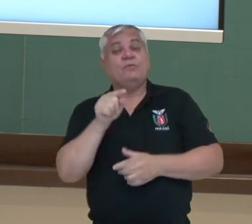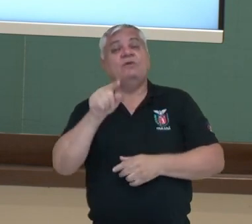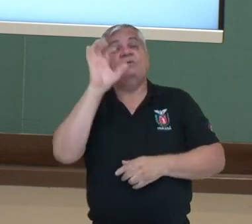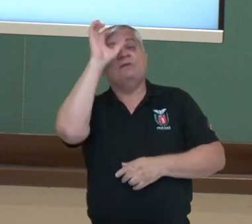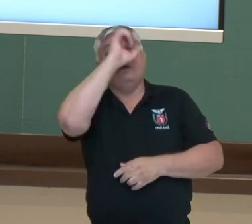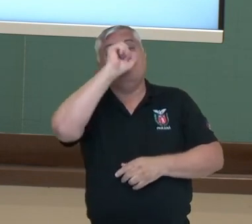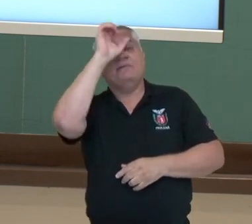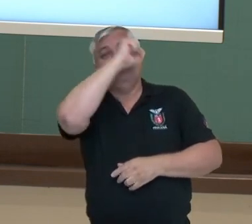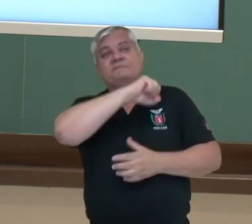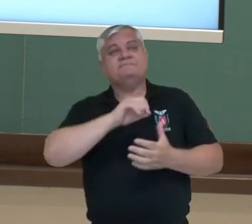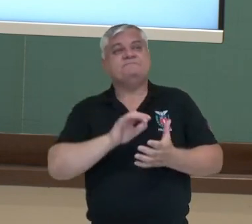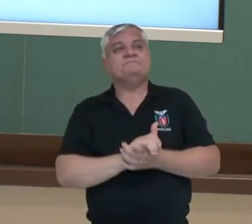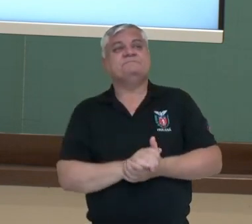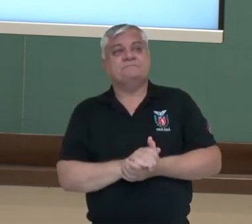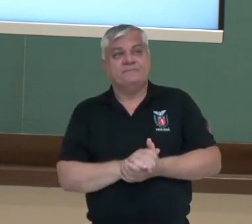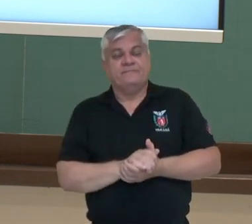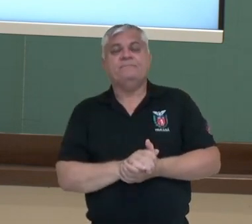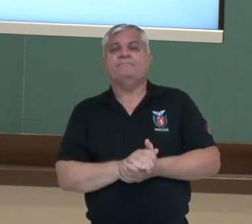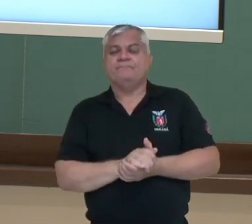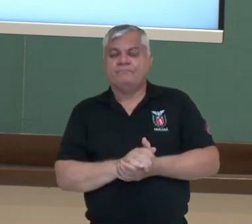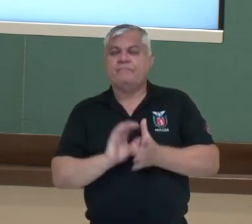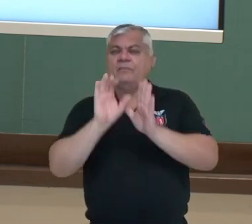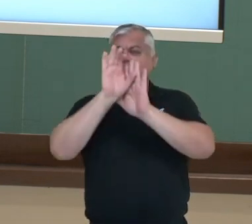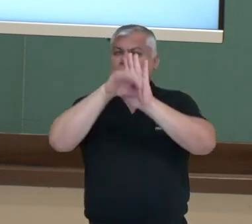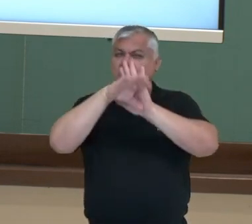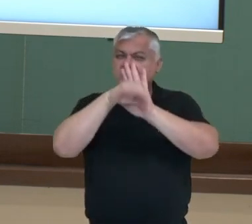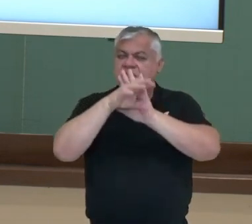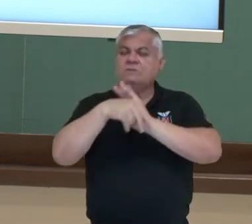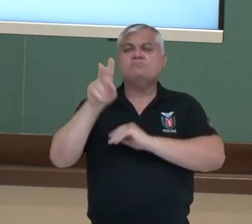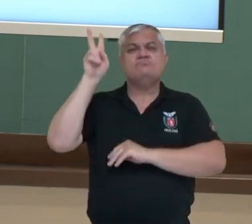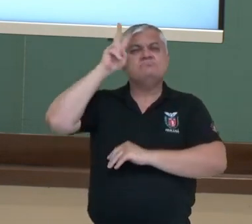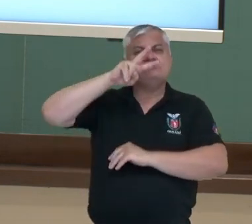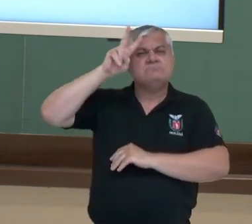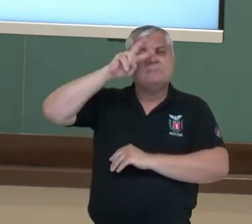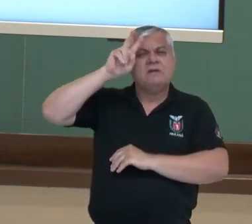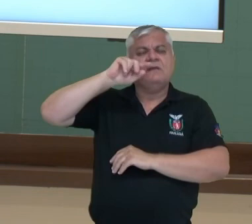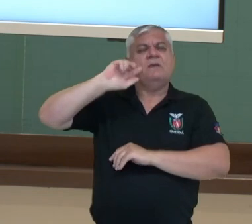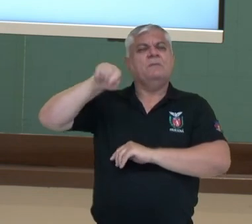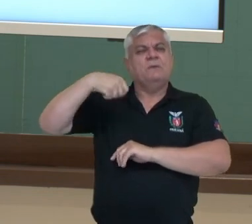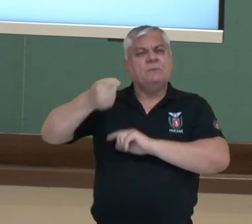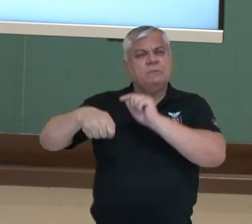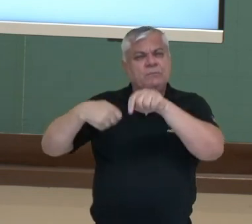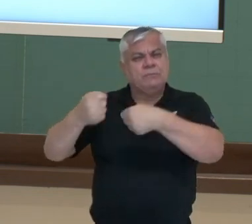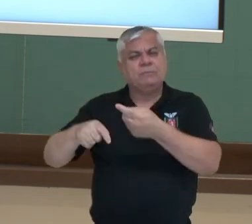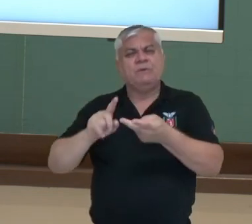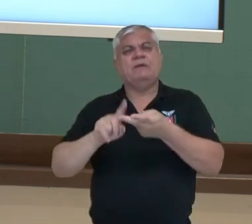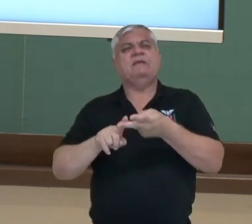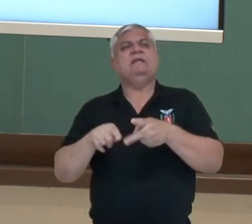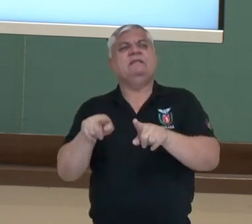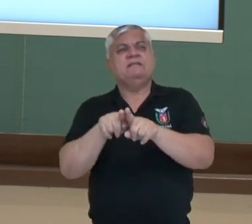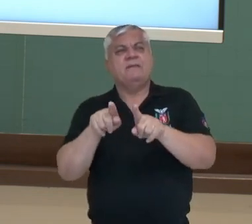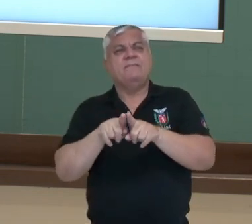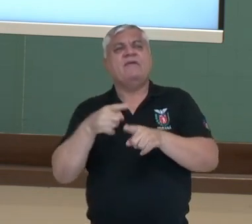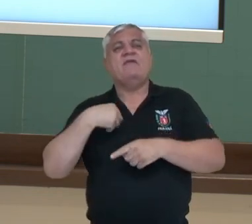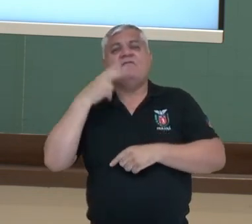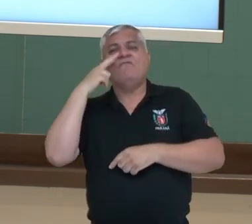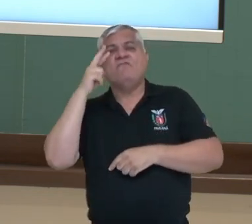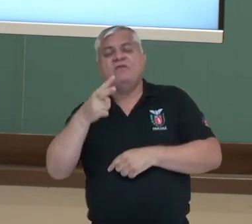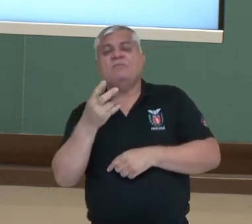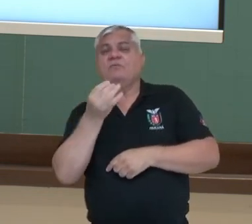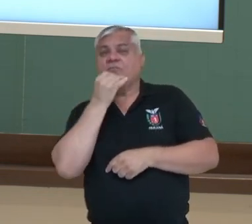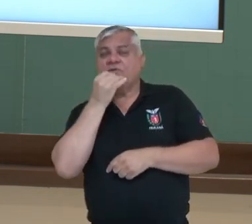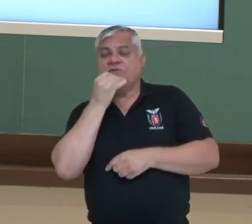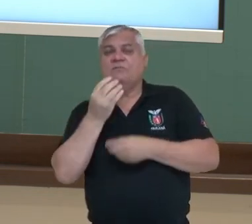nós estudamos nesta? Retomamos os conceitos de cisão homolítica e heterolítica, revemos princípios